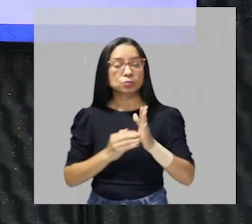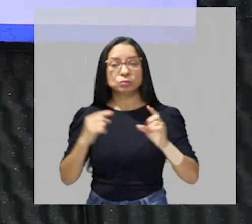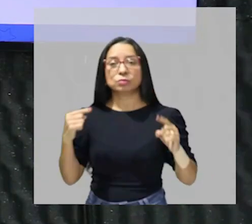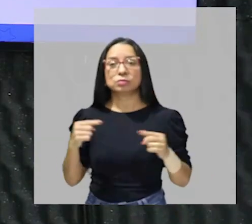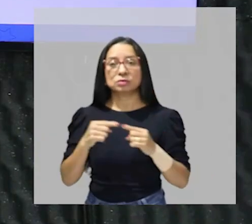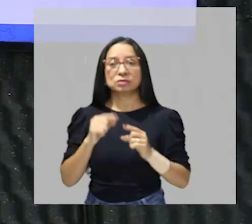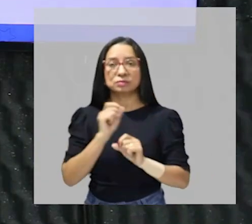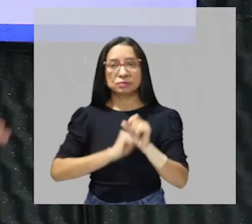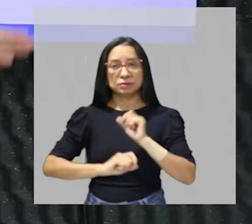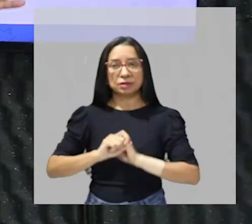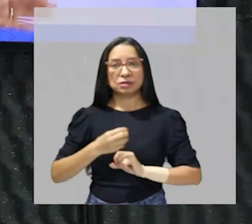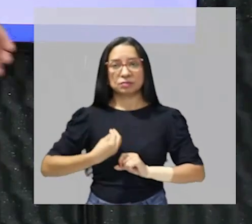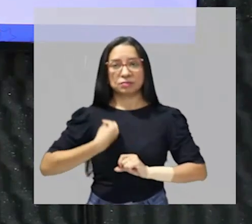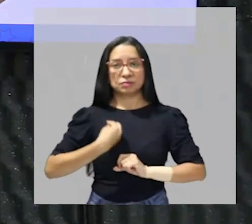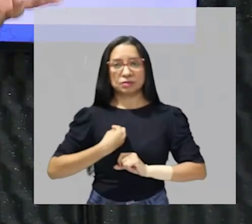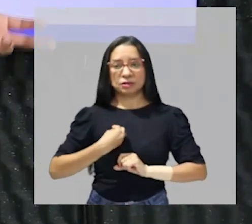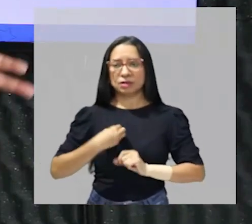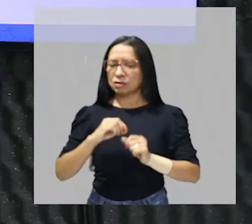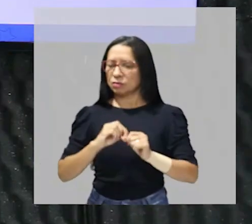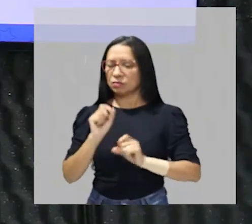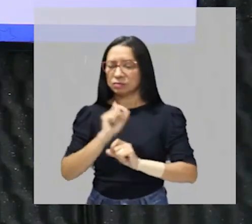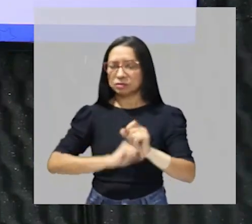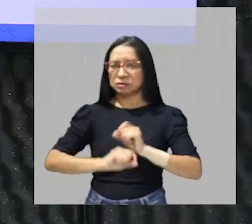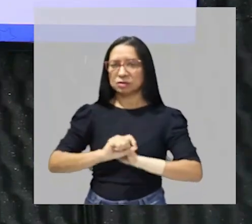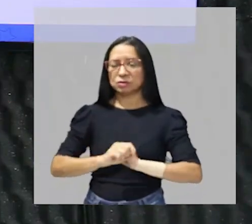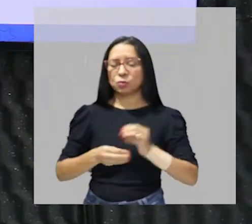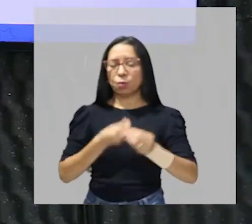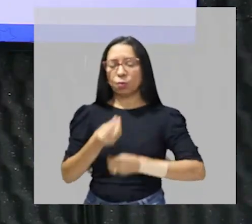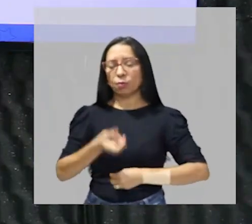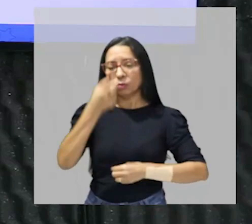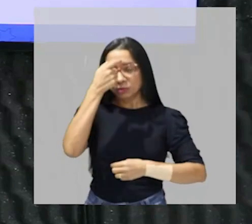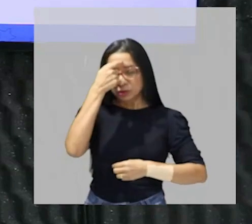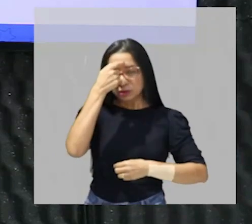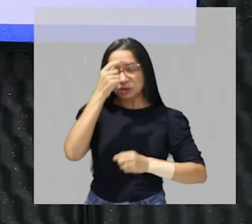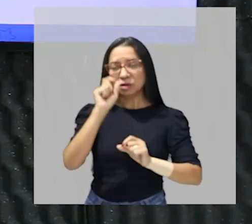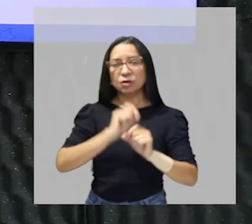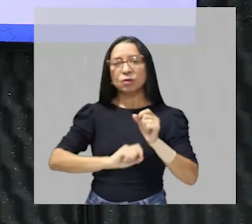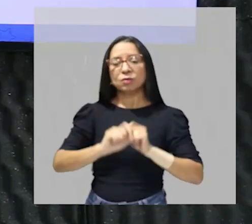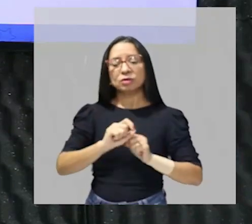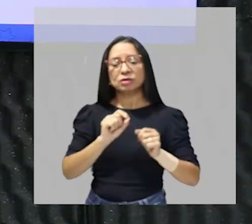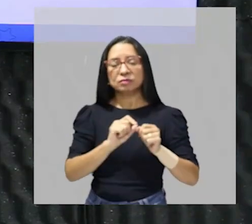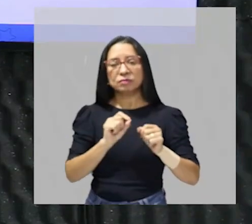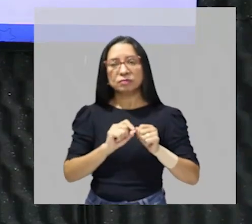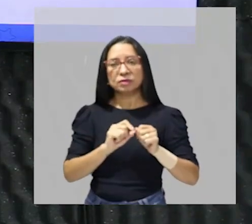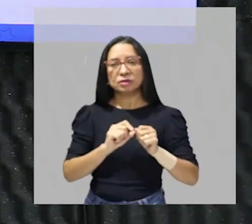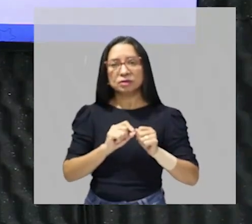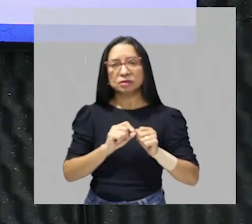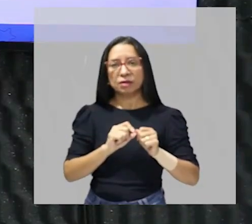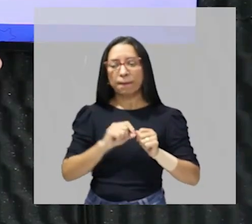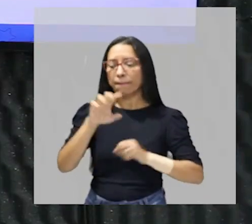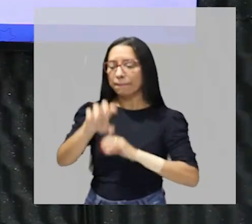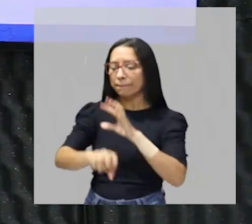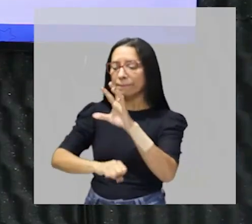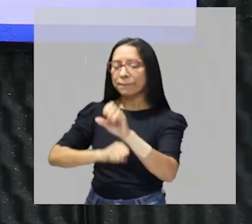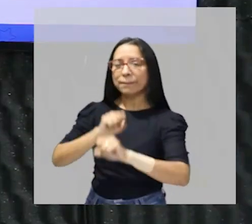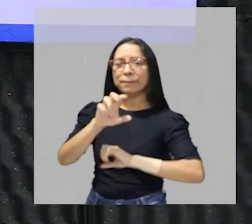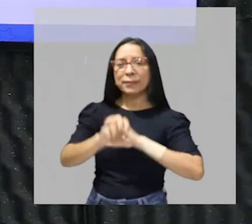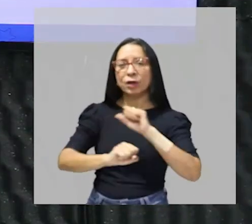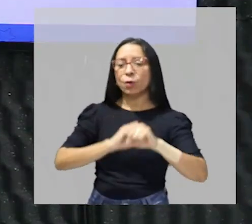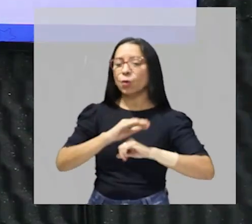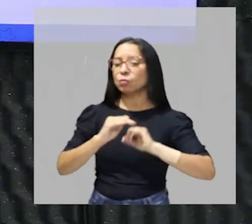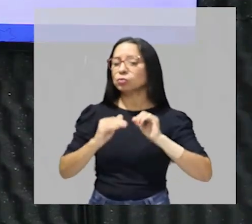Ele não fazia aquilo de forma consciente, treinada. E o que o homem fez? O homem pegou todos aqueles gestos motores que eram